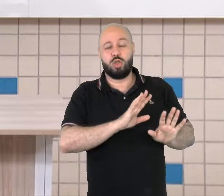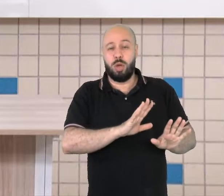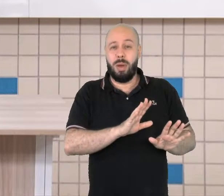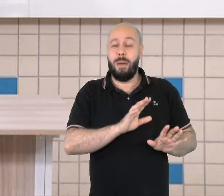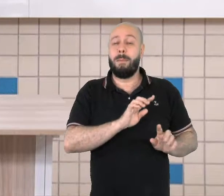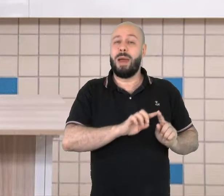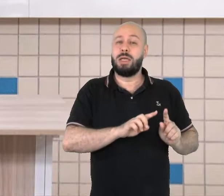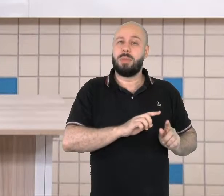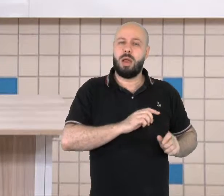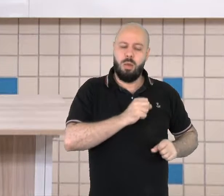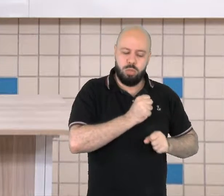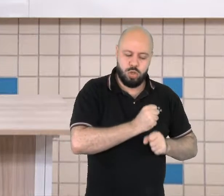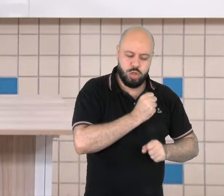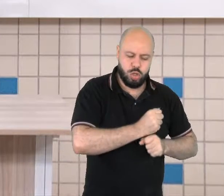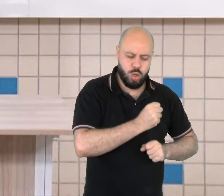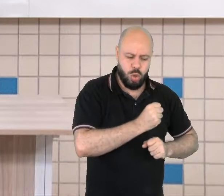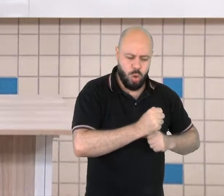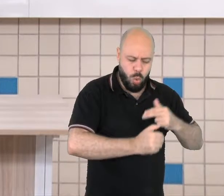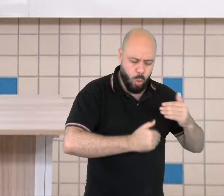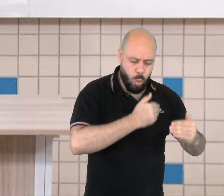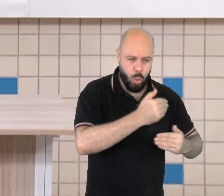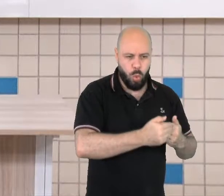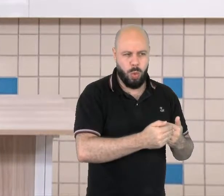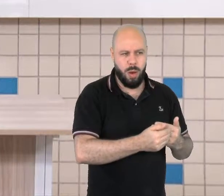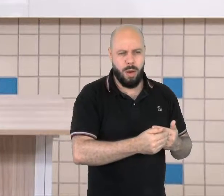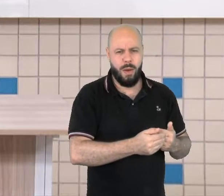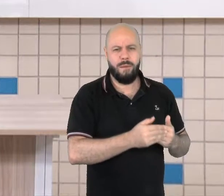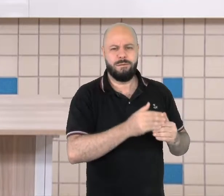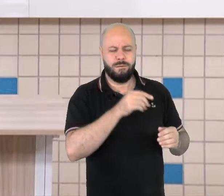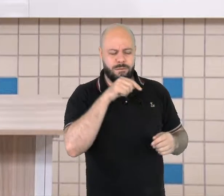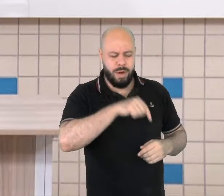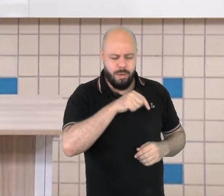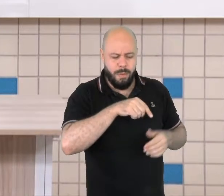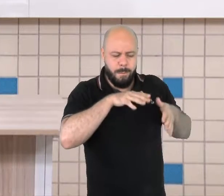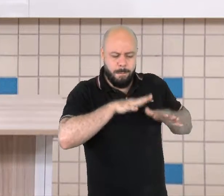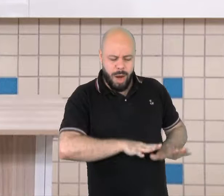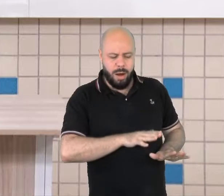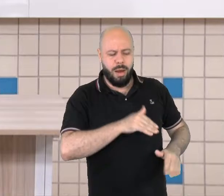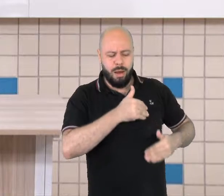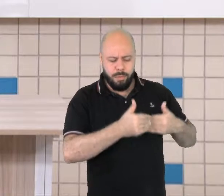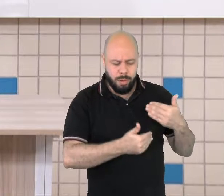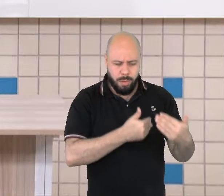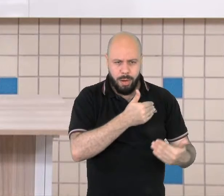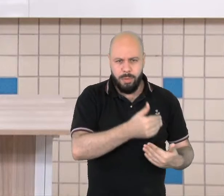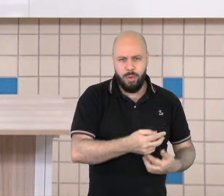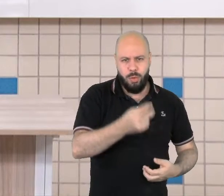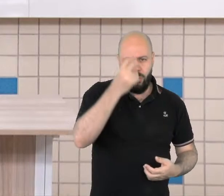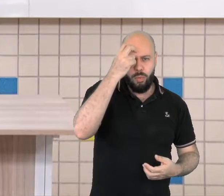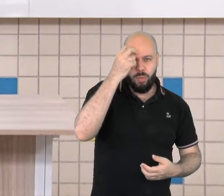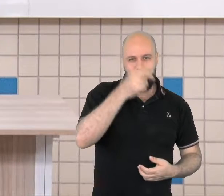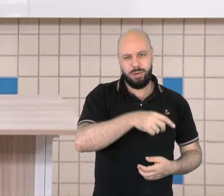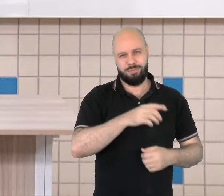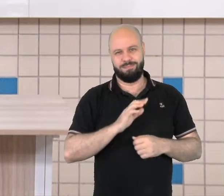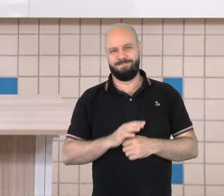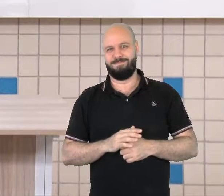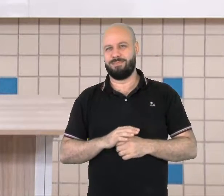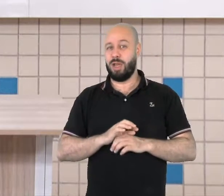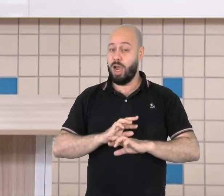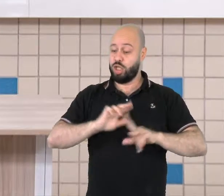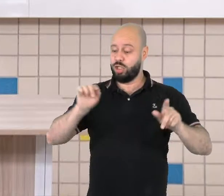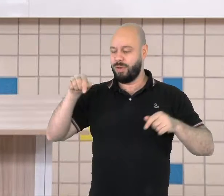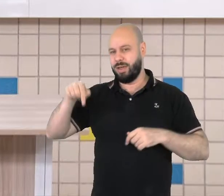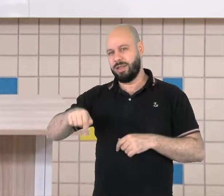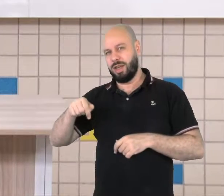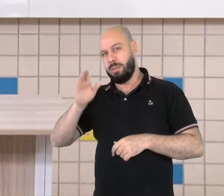para desenvolver também. Eles se instalaram e começaram a desenvolver mais a sua cultura lá, né?